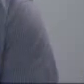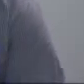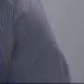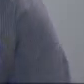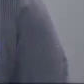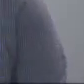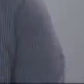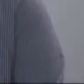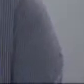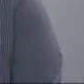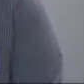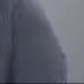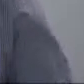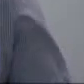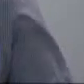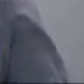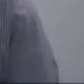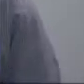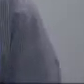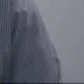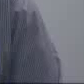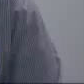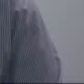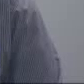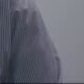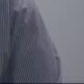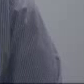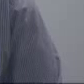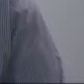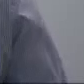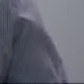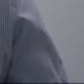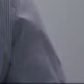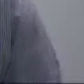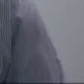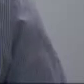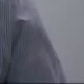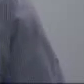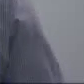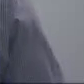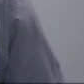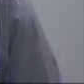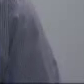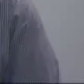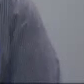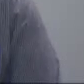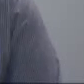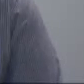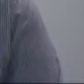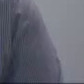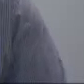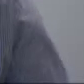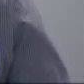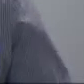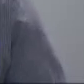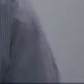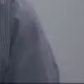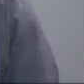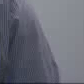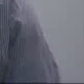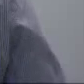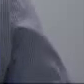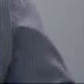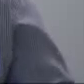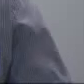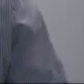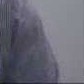reunidos em alguns pontos da cidade, vistoriando algumas podas, algumas solicitações, requerimentos também de